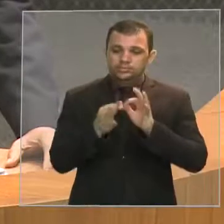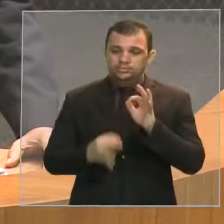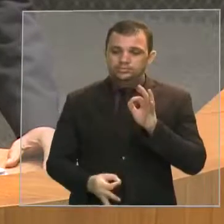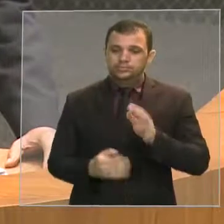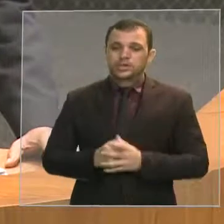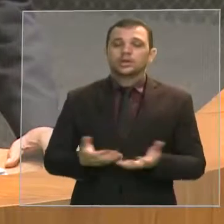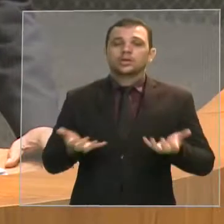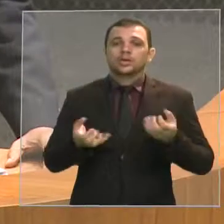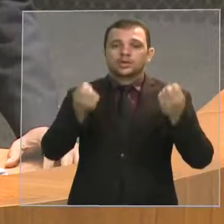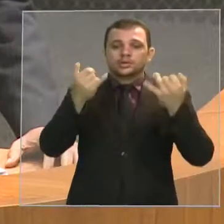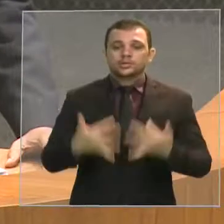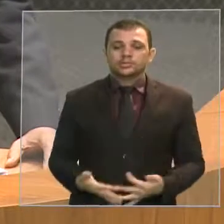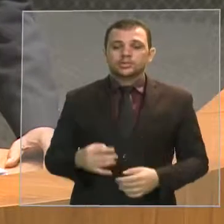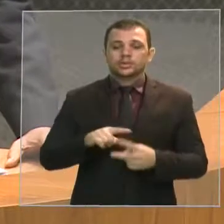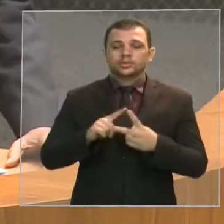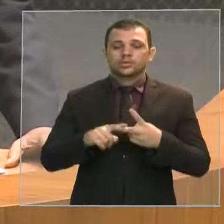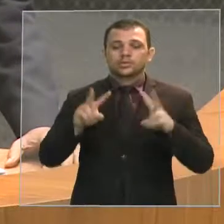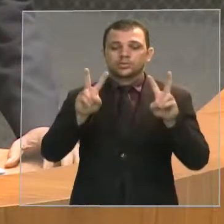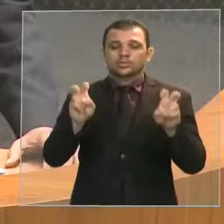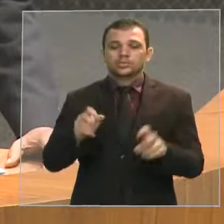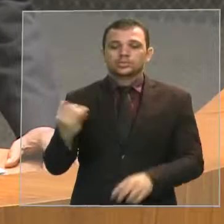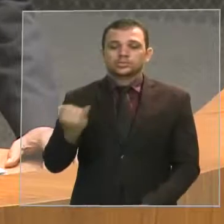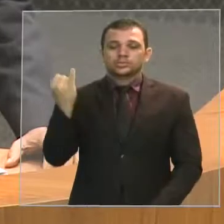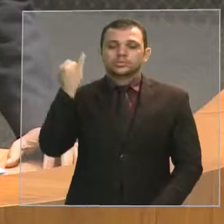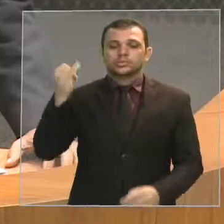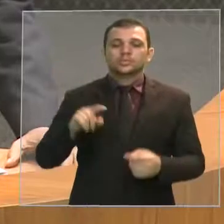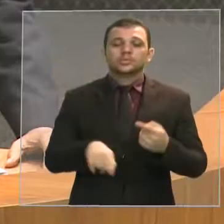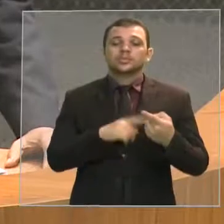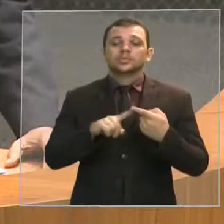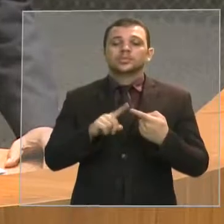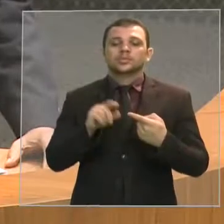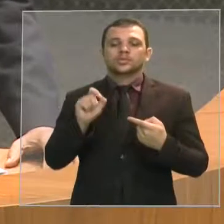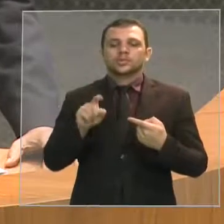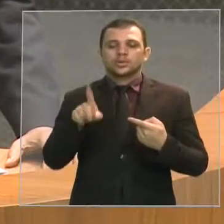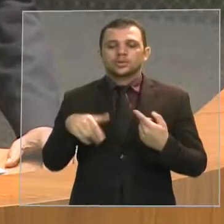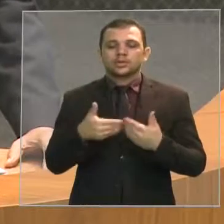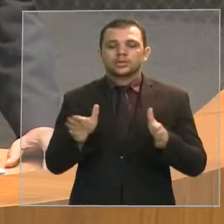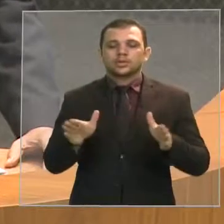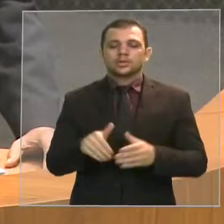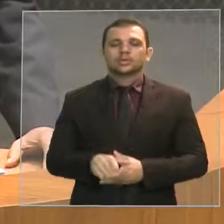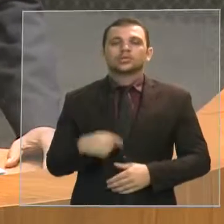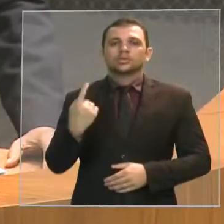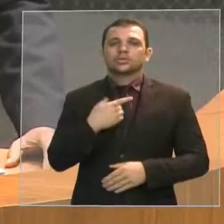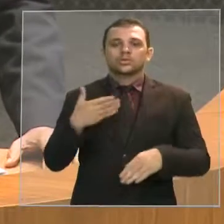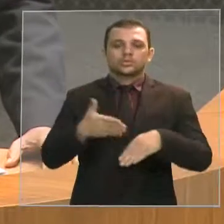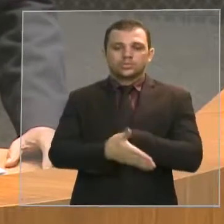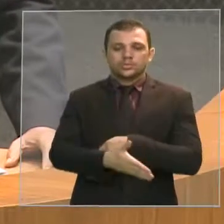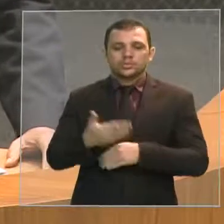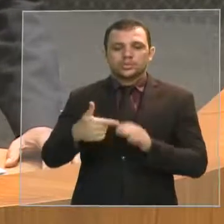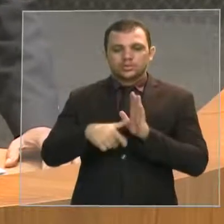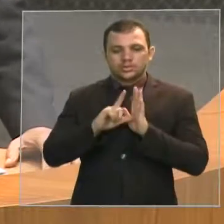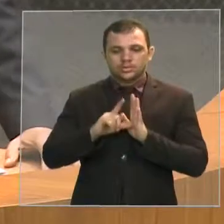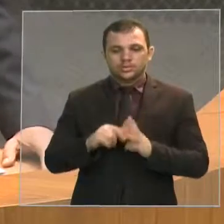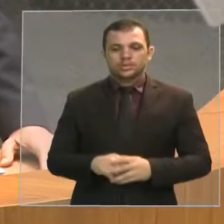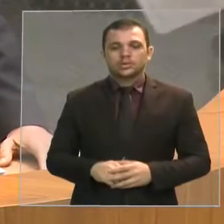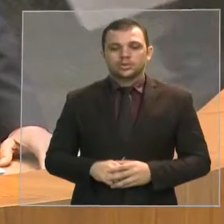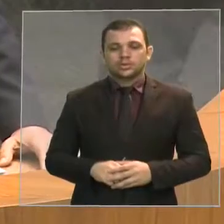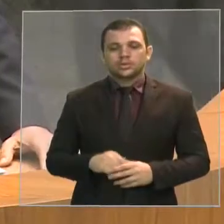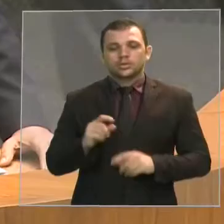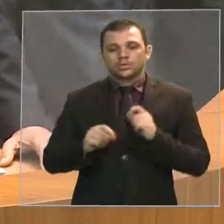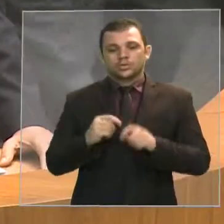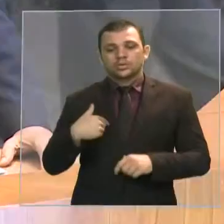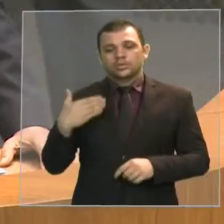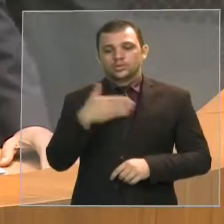destacar dois assuntos o primeiro a inauguração que participamos agora a pouco estávamos